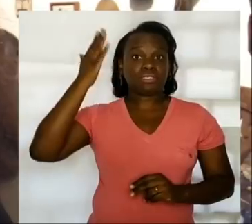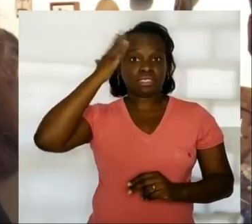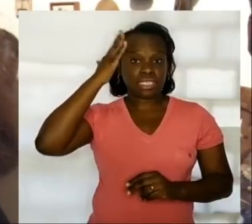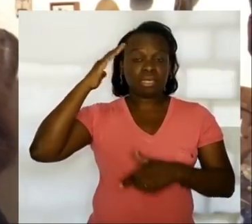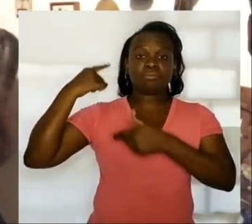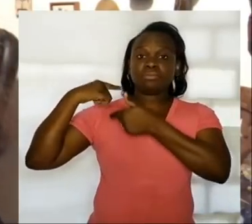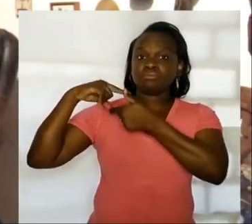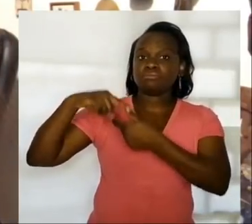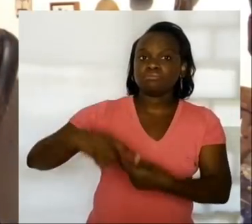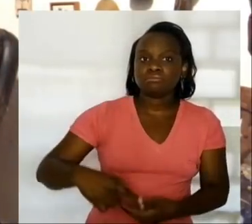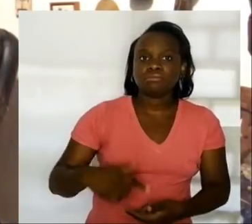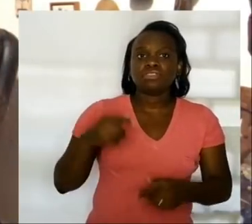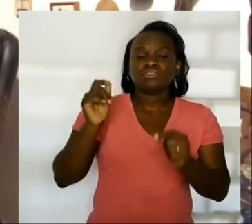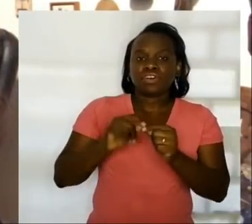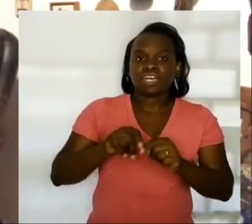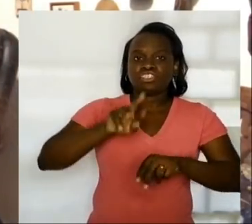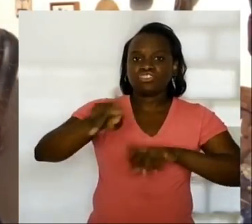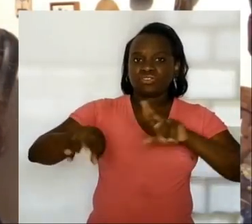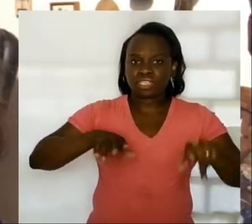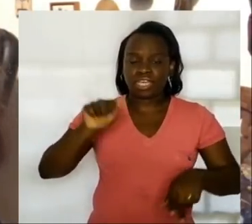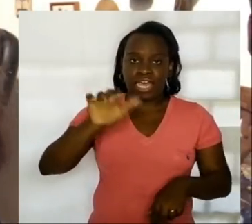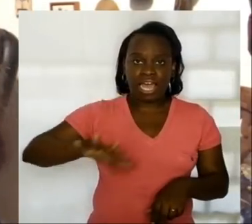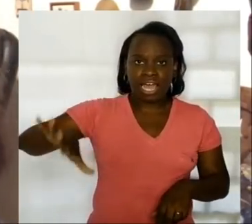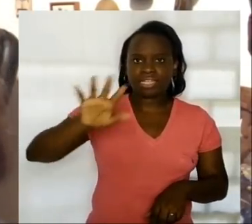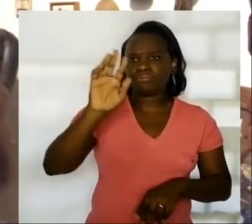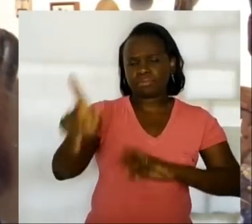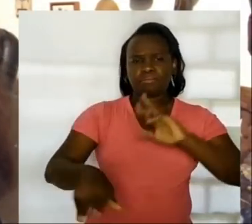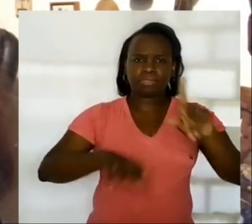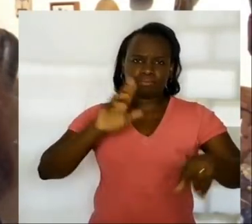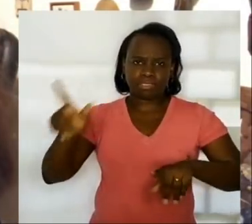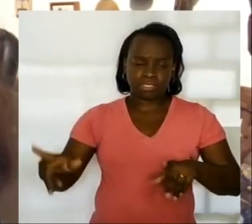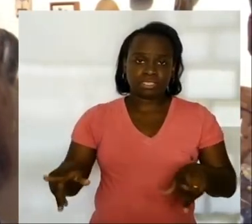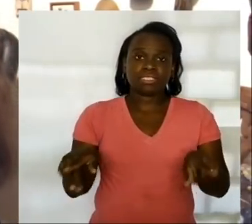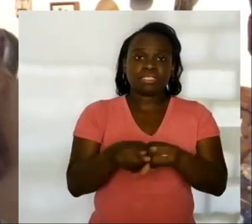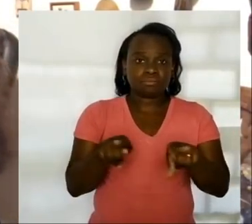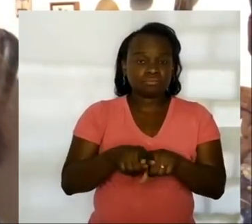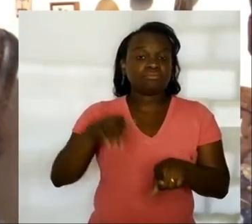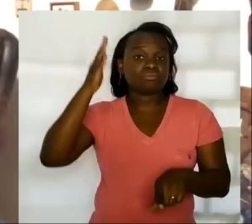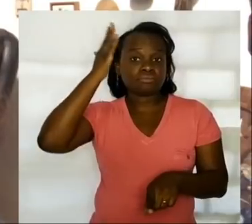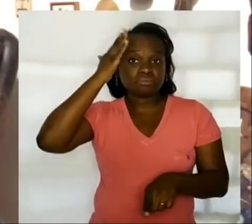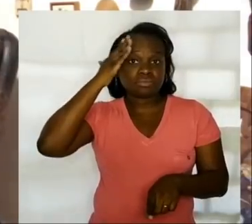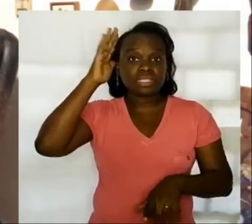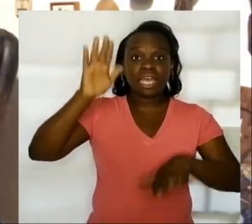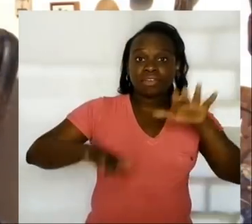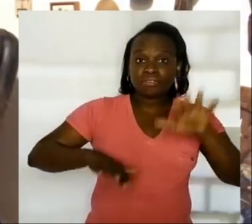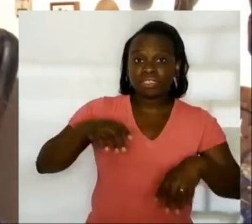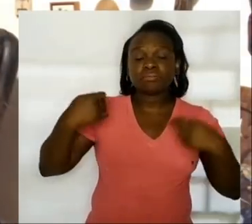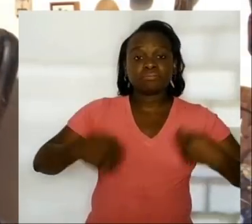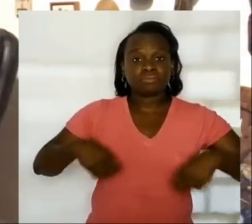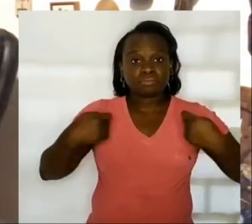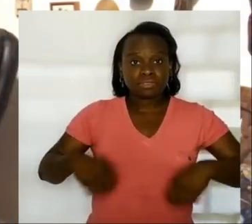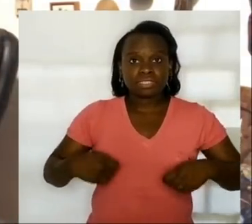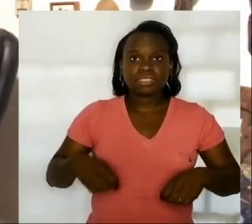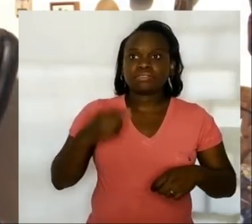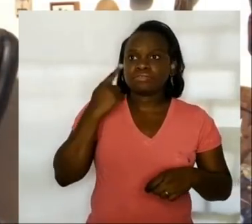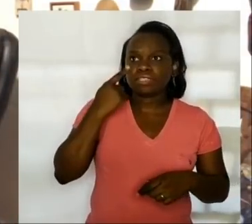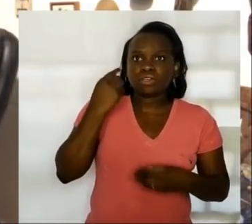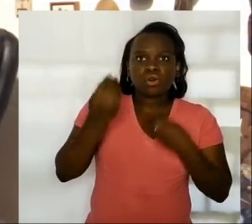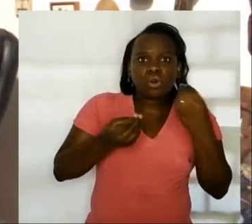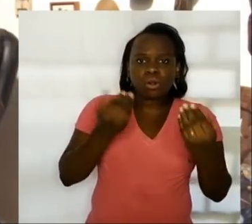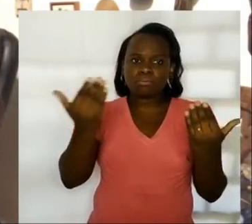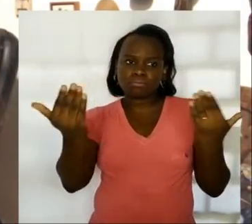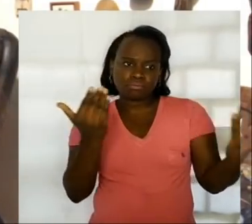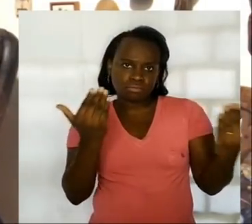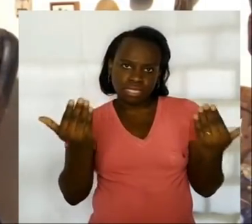muito respeito. Sabemos que as tradições construídas pelas diferentes áreas são distintas e também sabemos que em alguns